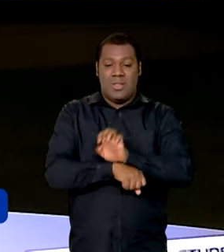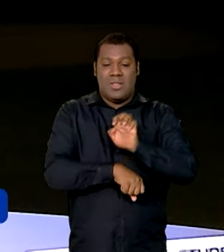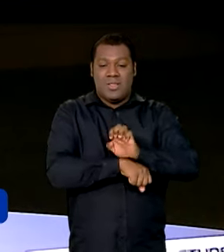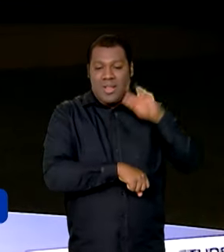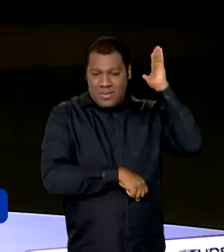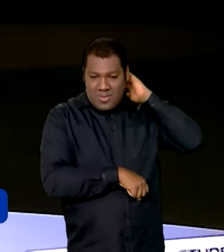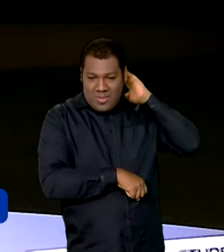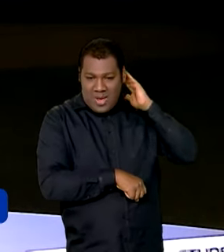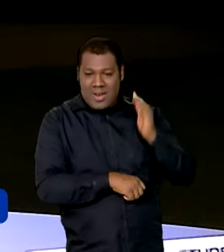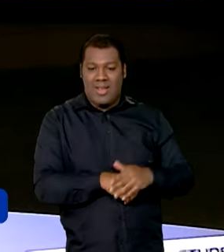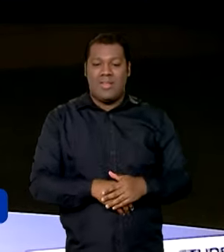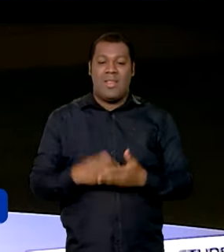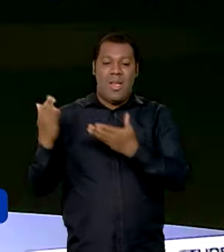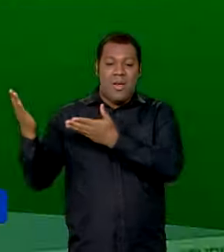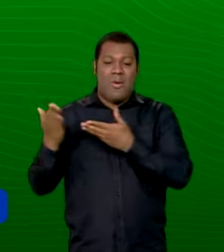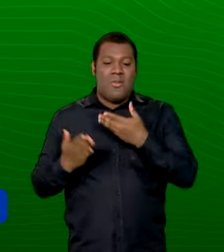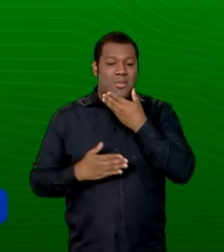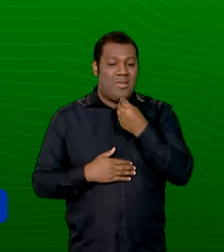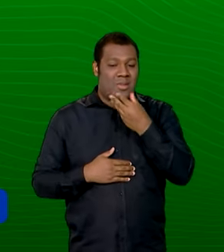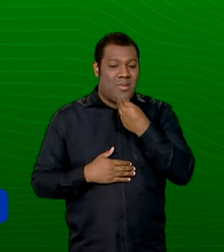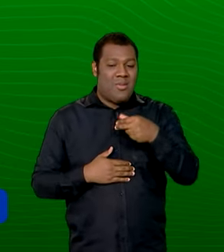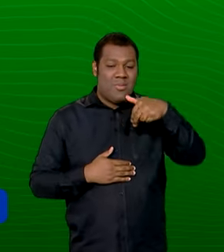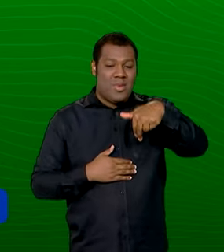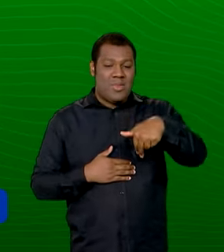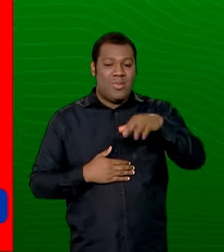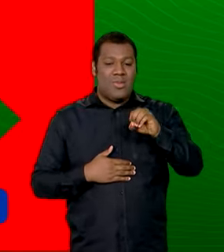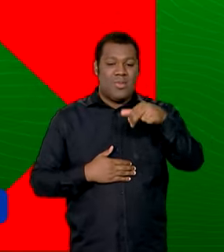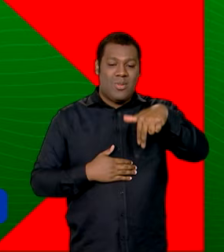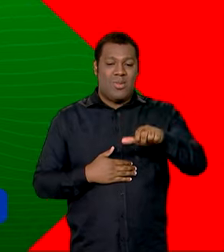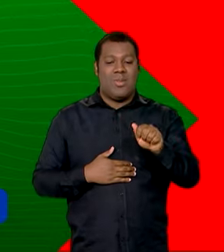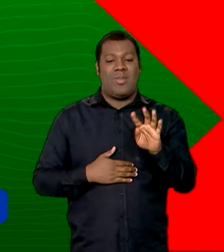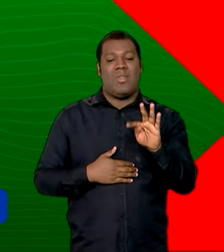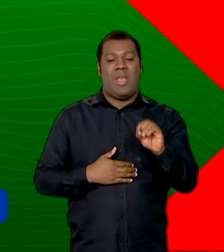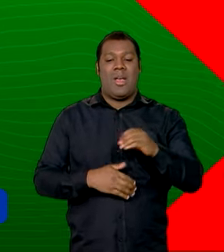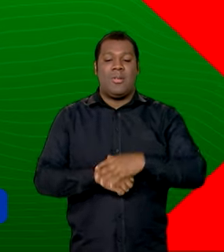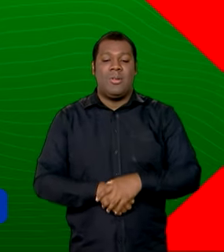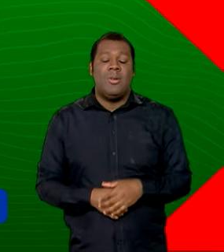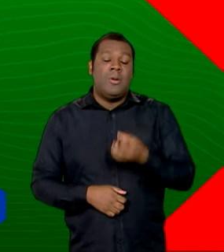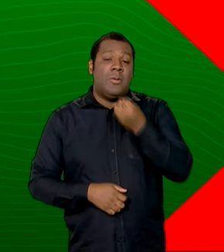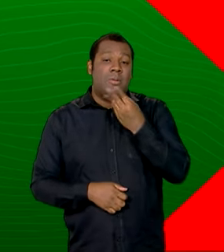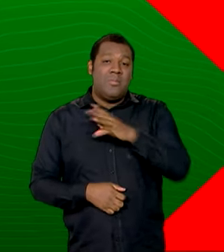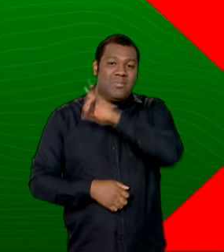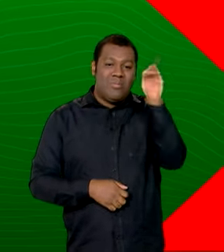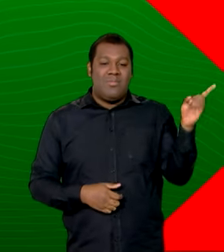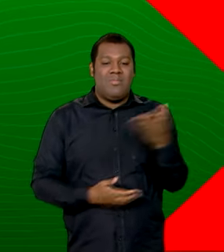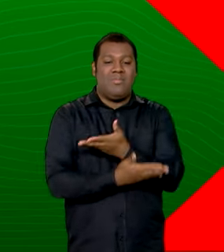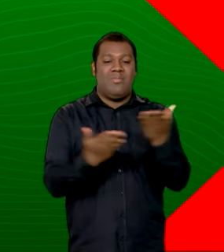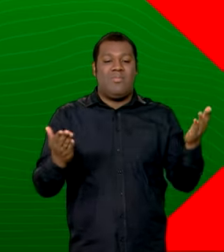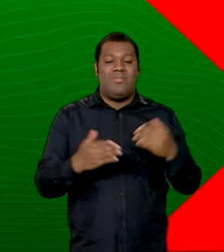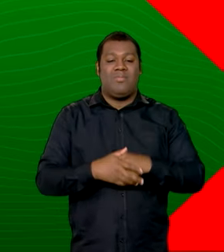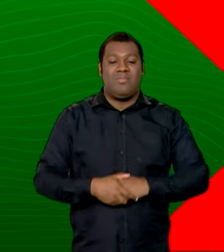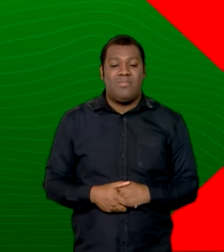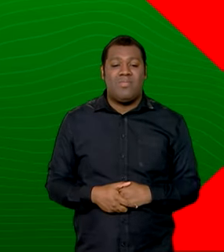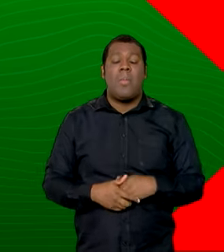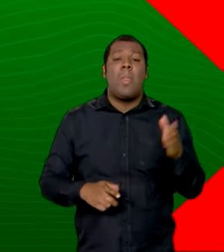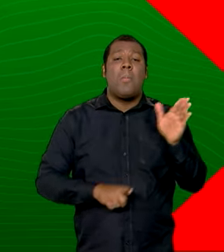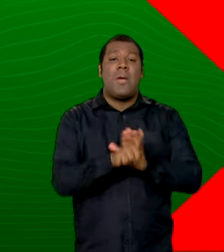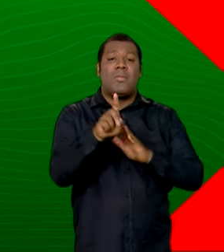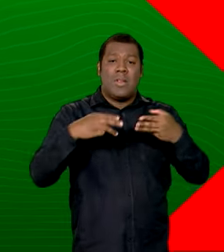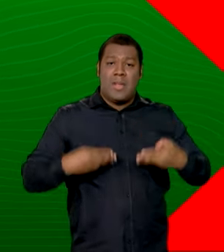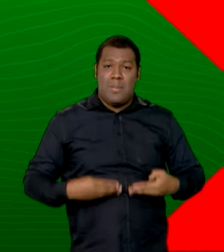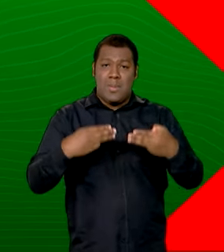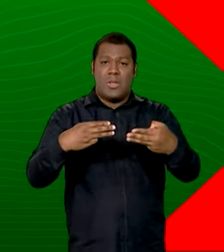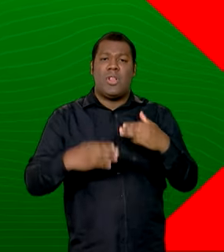Nonato bom dia bom dia Carine Bom dia Carine Melo Bom dia Ministro Ministro como o seu ministério está